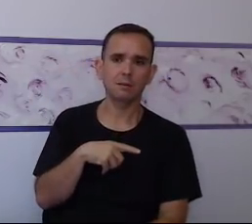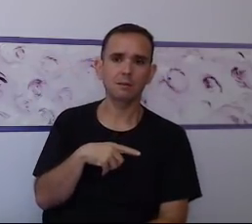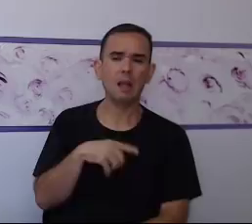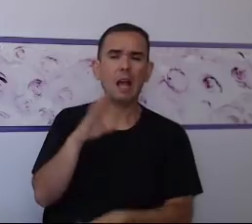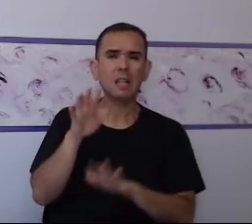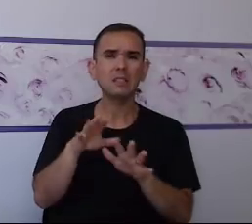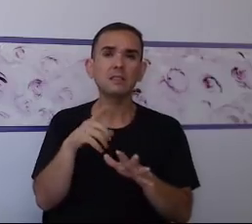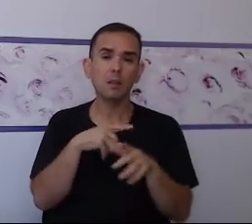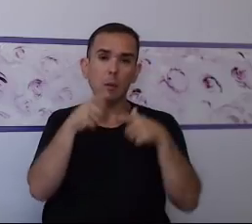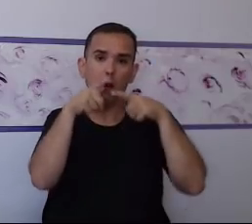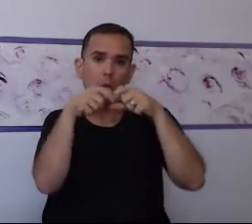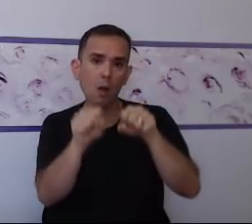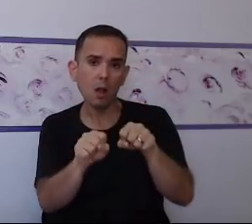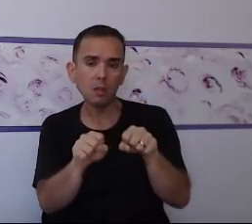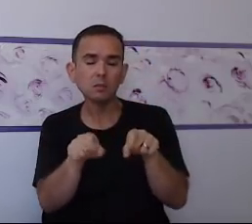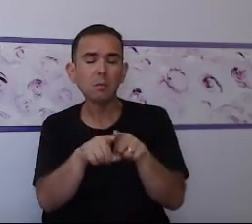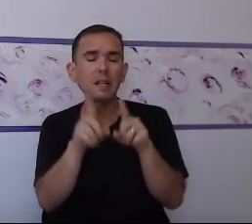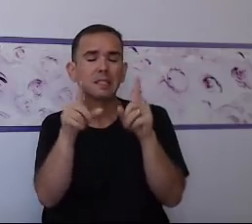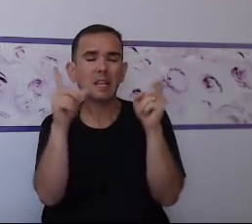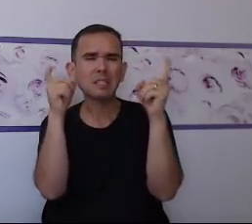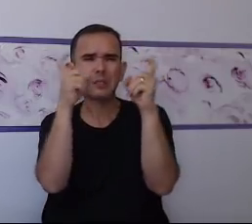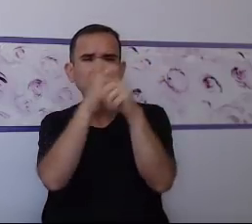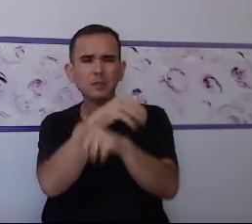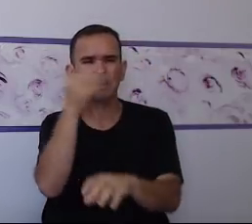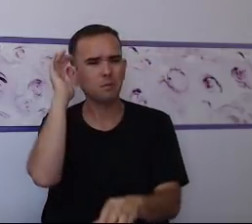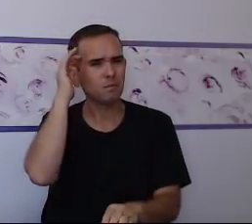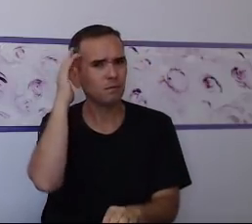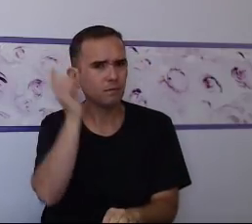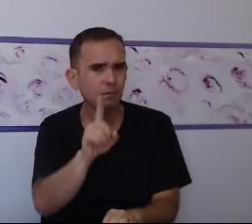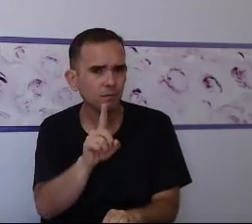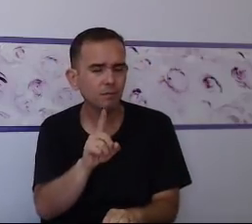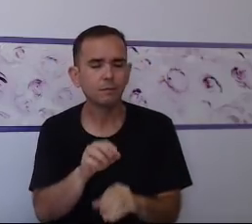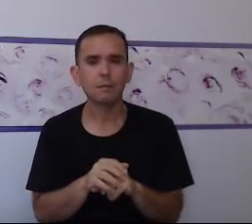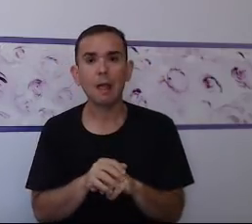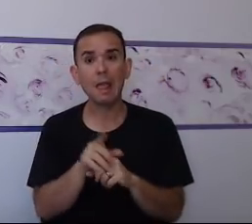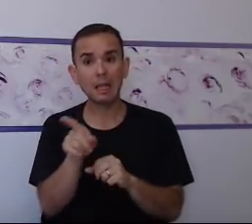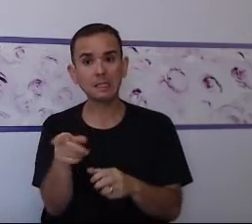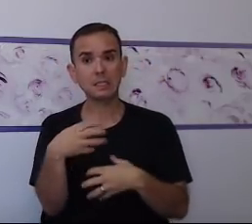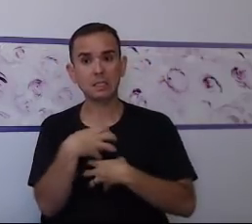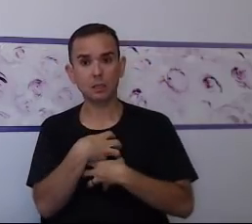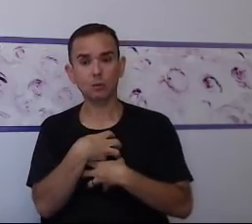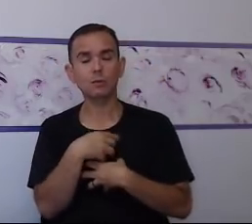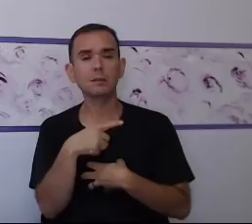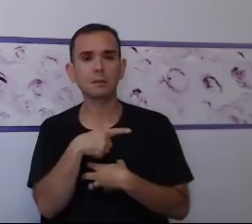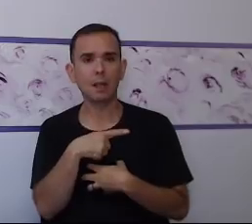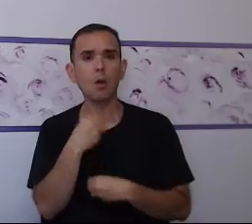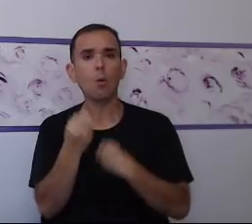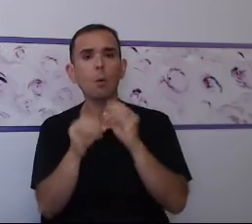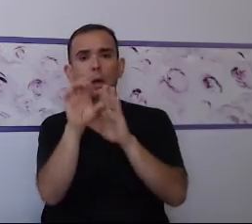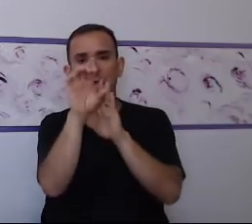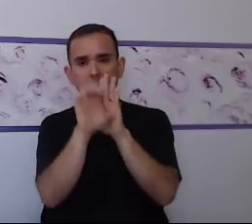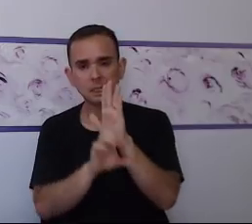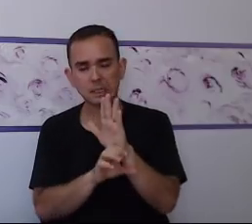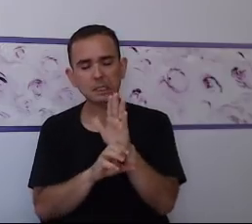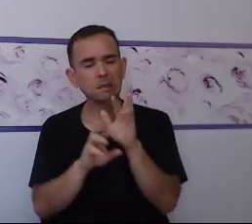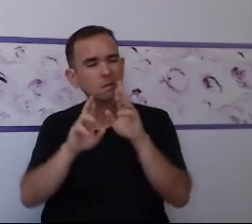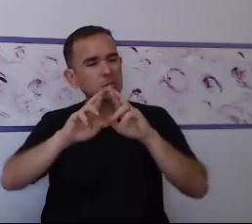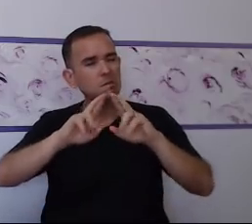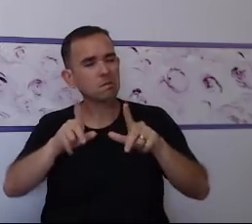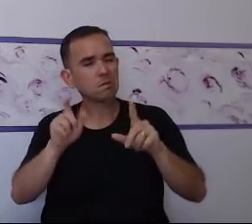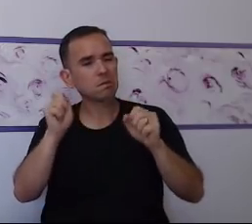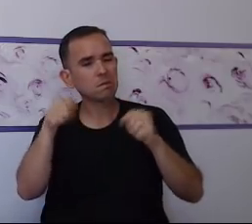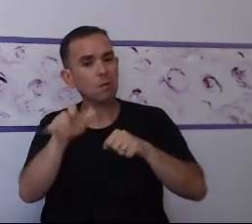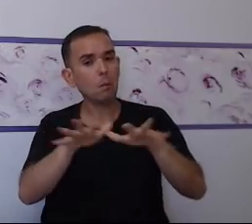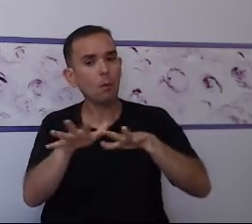vezes, uma linguagem, mas ela é de difícil compreensão. Então, essa forma tem como característica uma dificuldade na coordenação